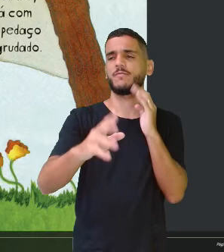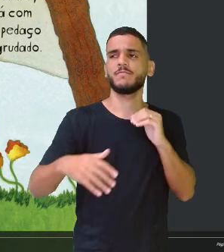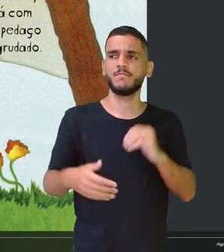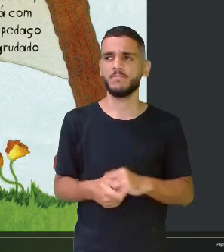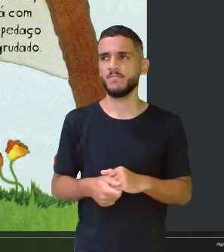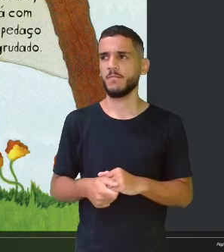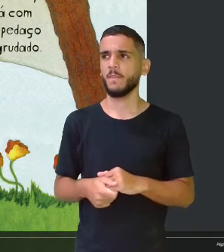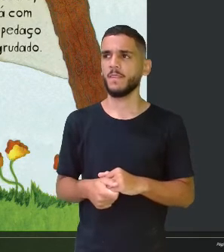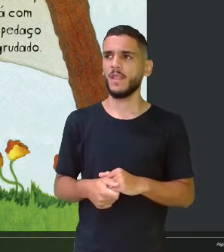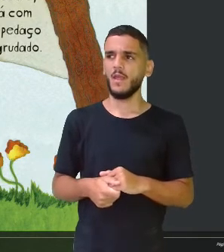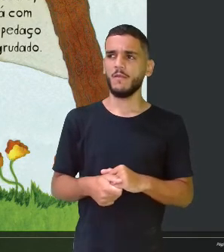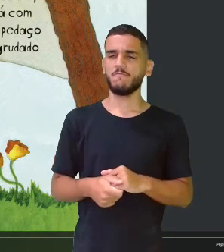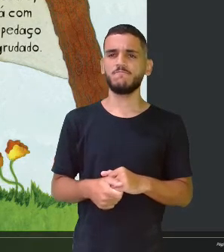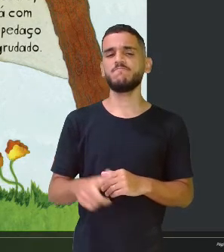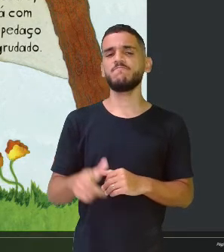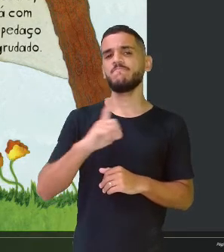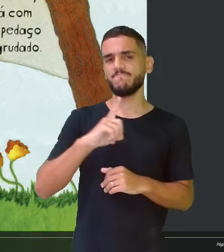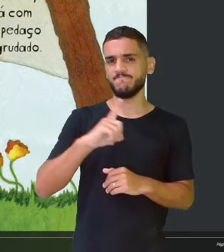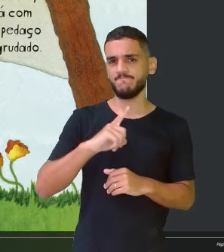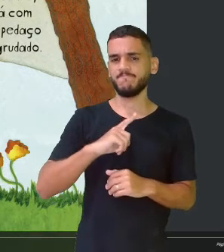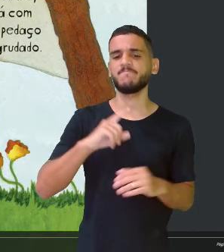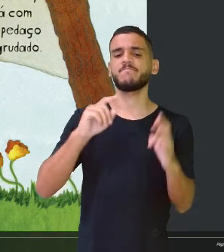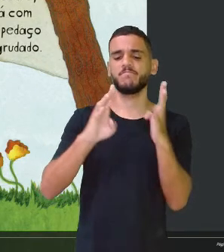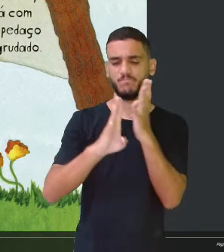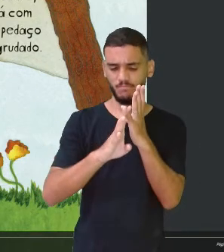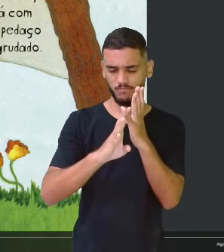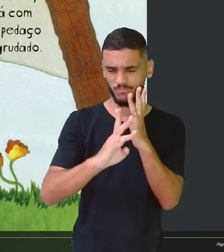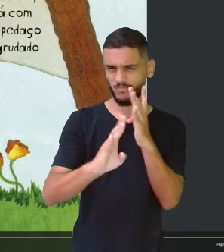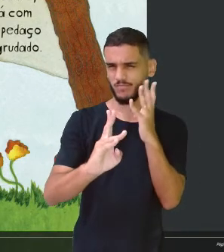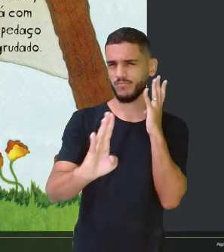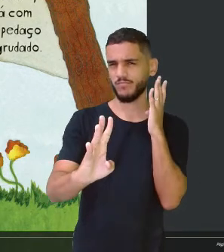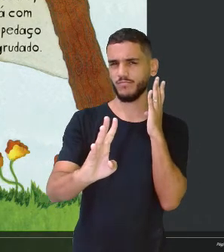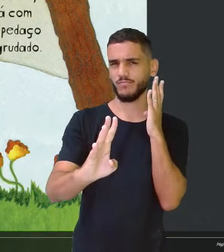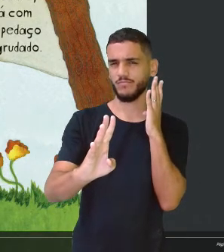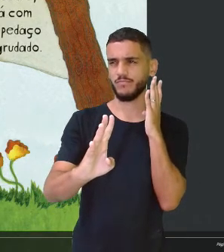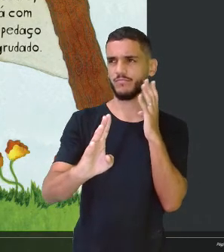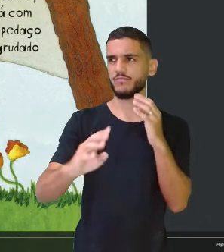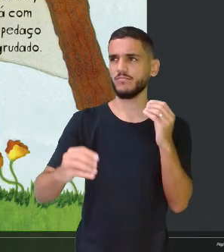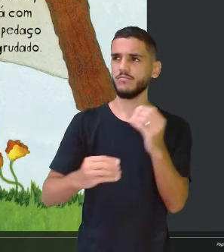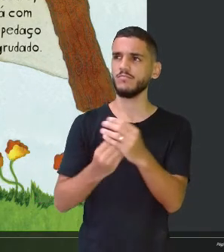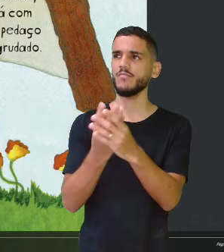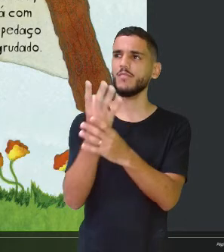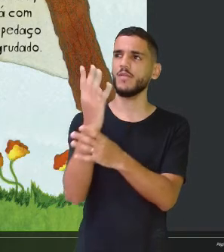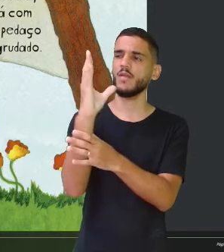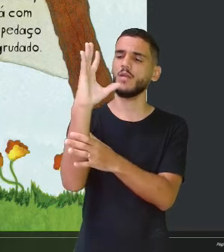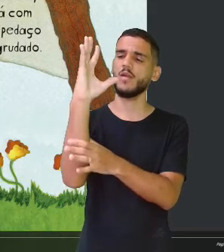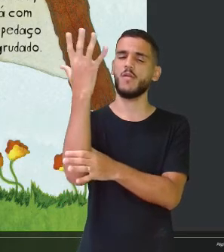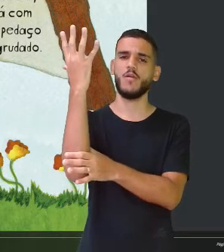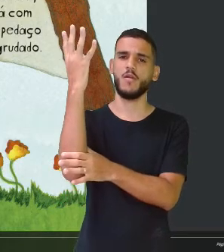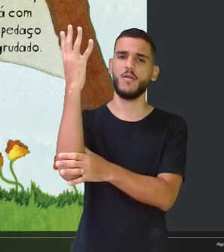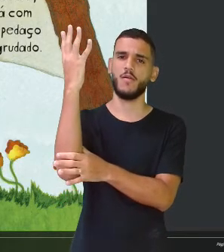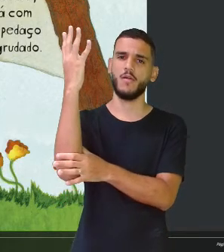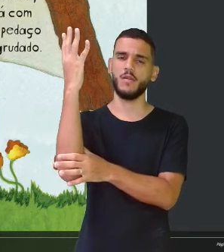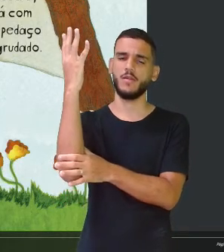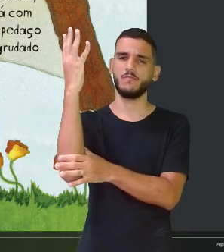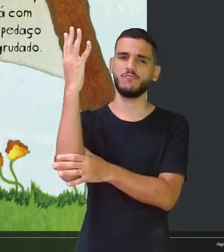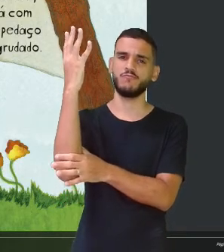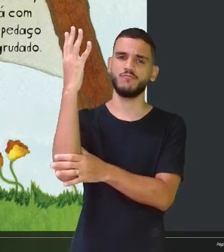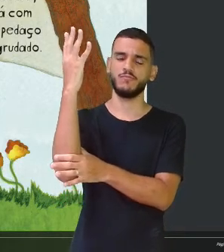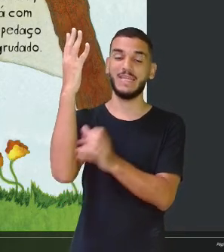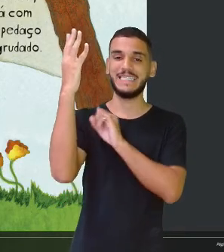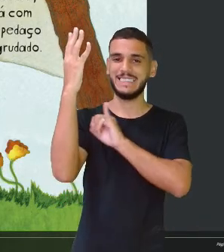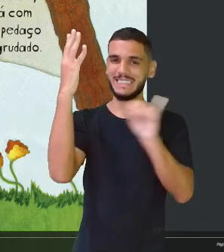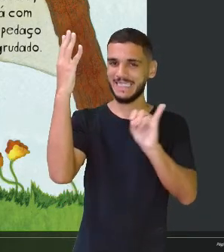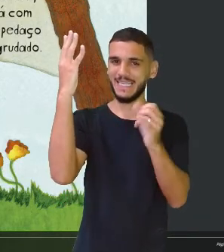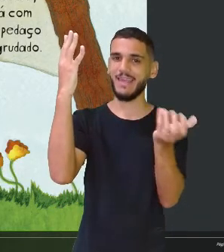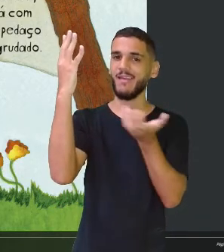E tinha fila. E a árvore dos pedaços era assim, uma árvore oca. Quem quisesse ganhar um